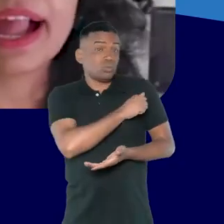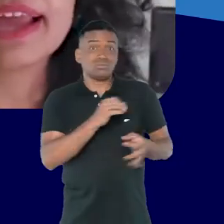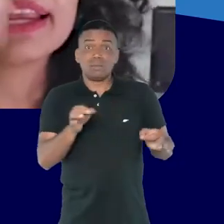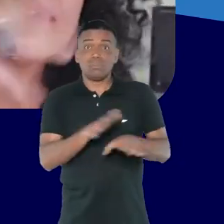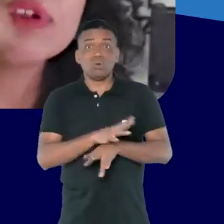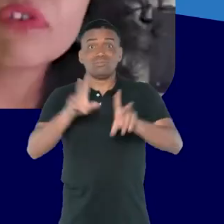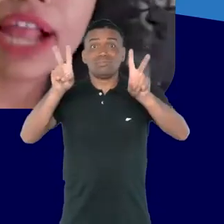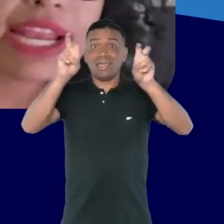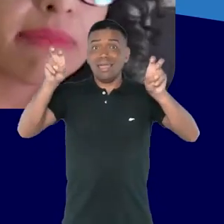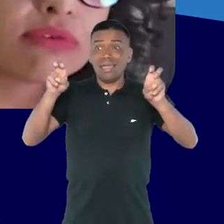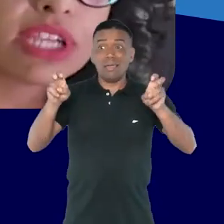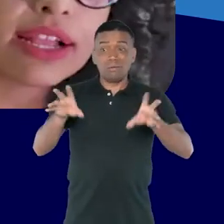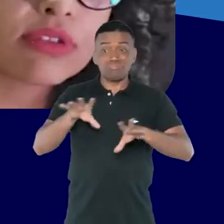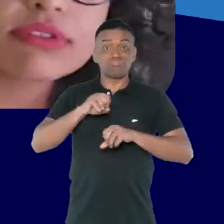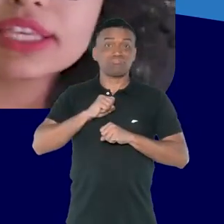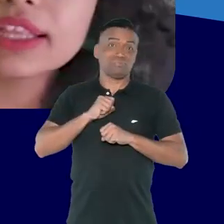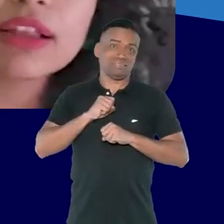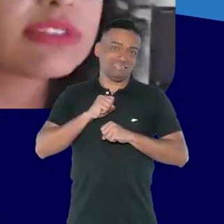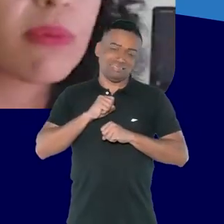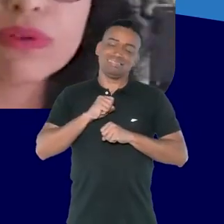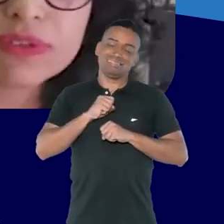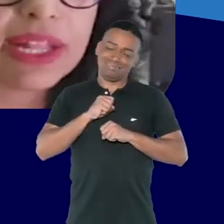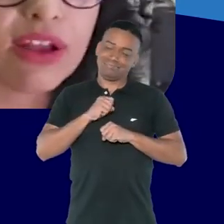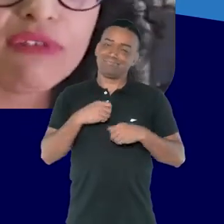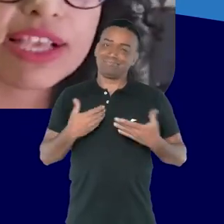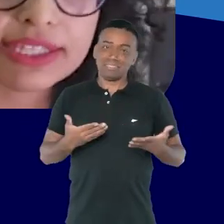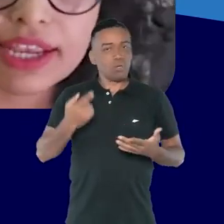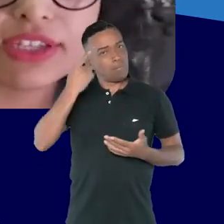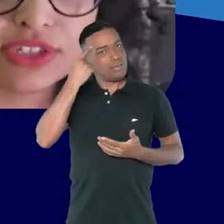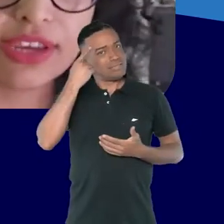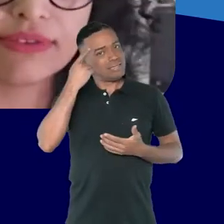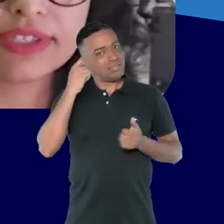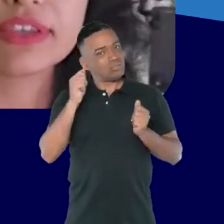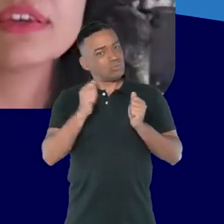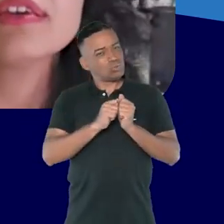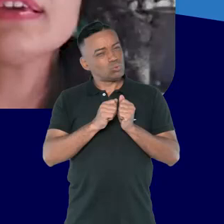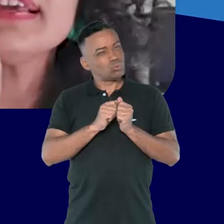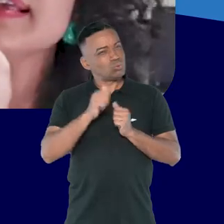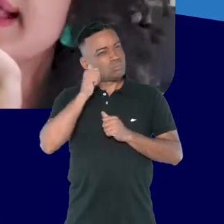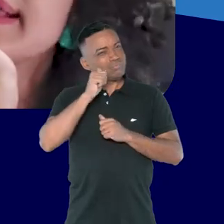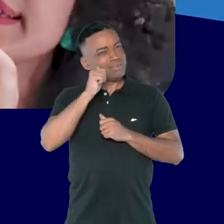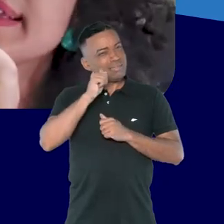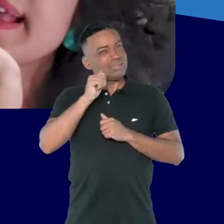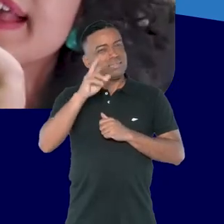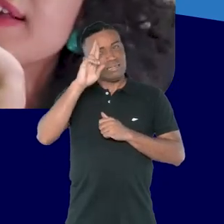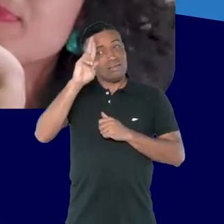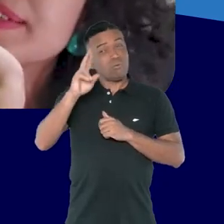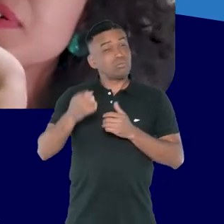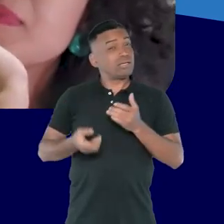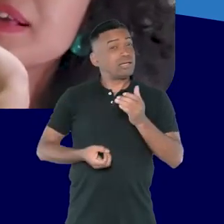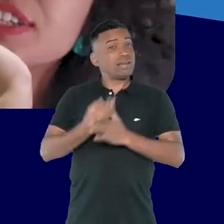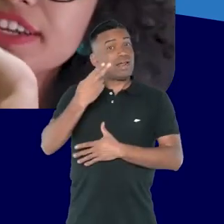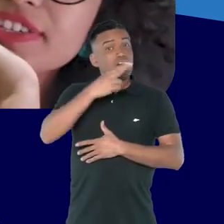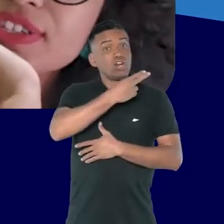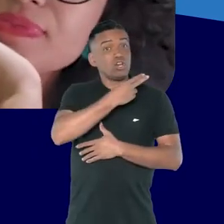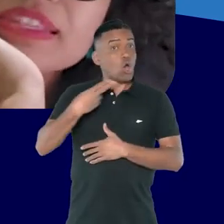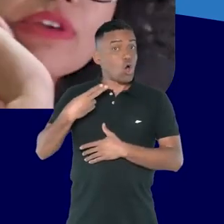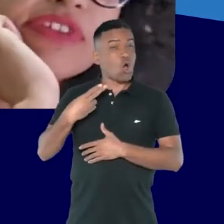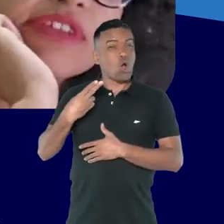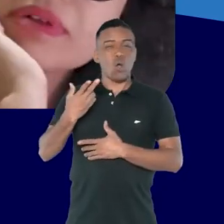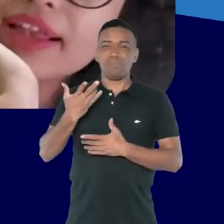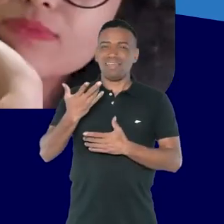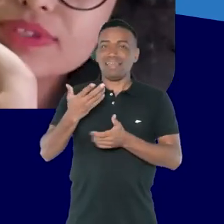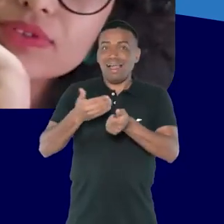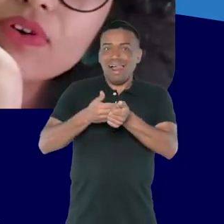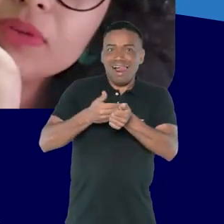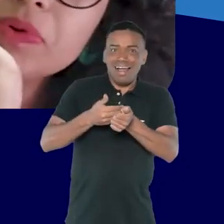já pegarem e o livro cair na mão de alunos que ainda não estão prontos para ter a conversa daquele jeito, assim. E aí, eu pensei com a minha agente, e eu